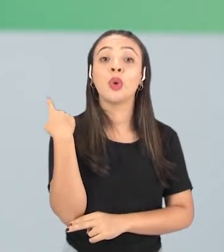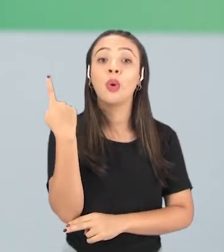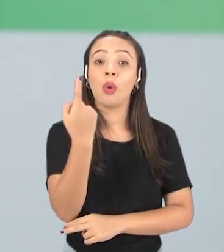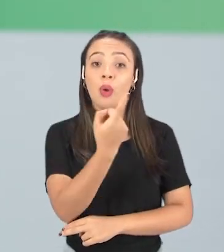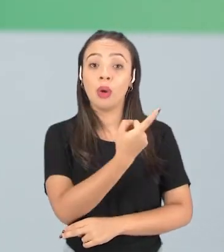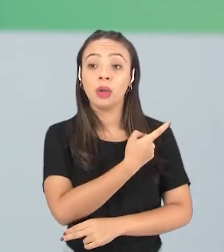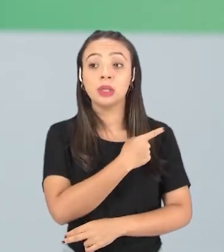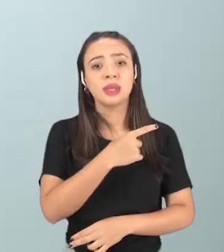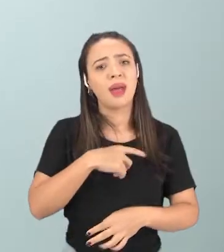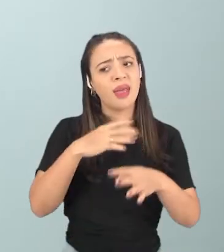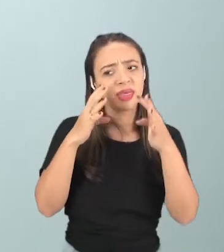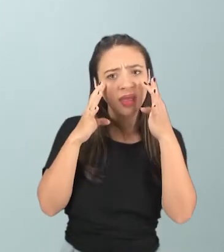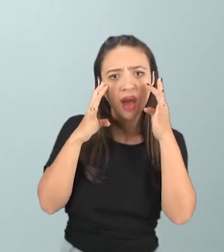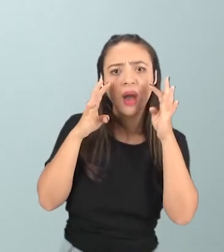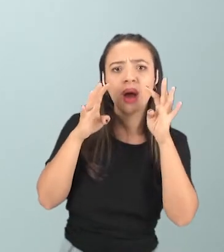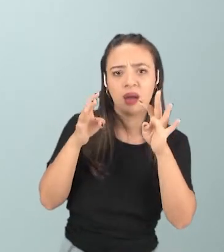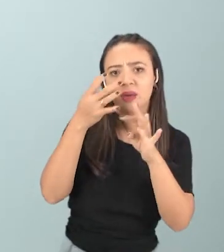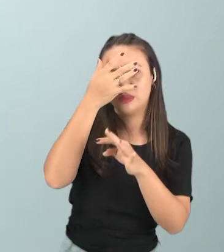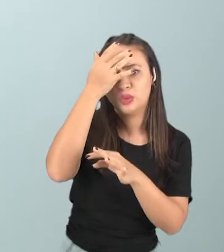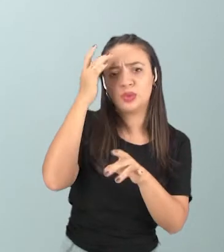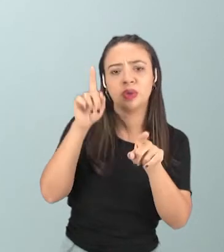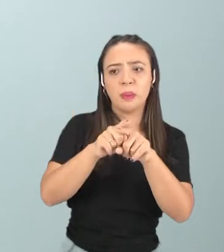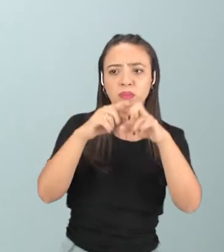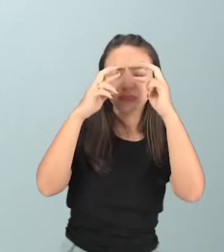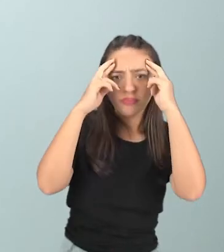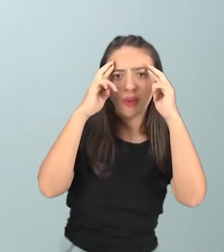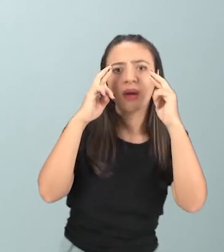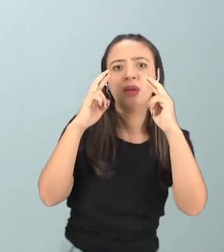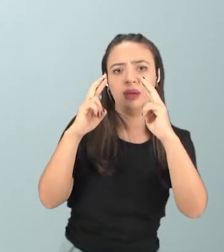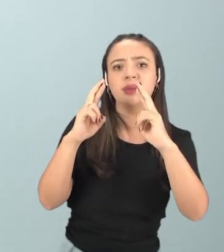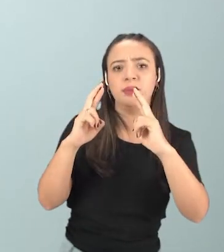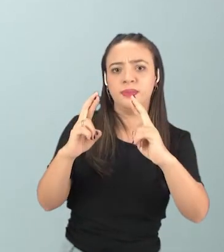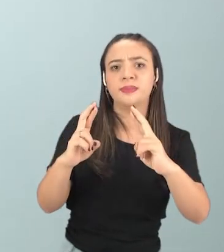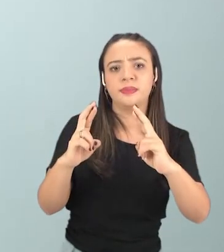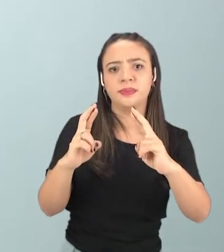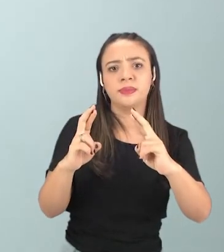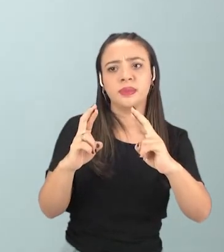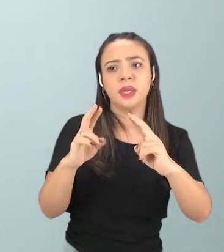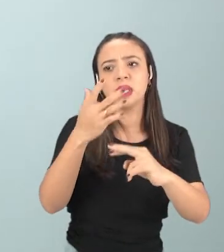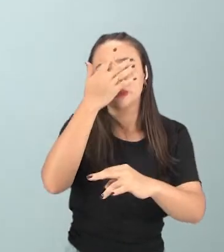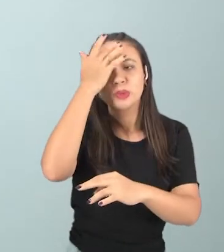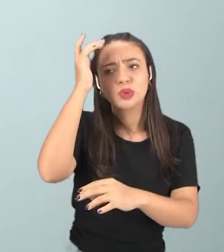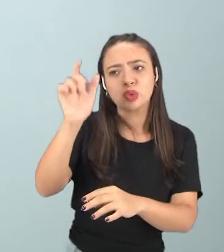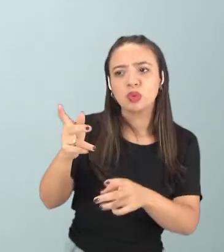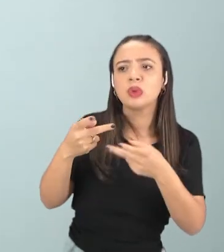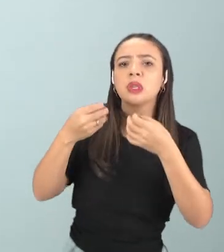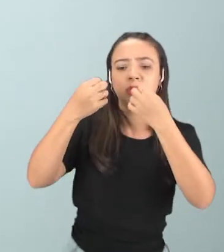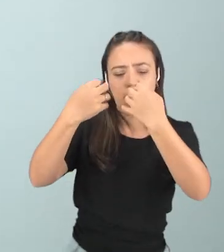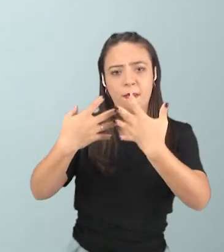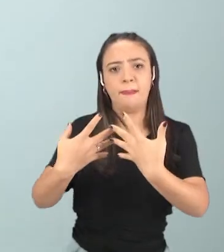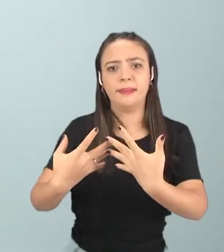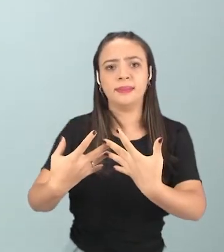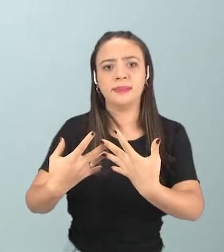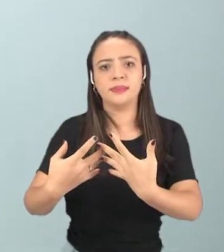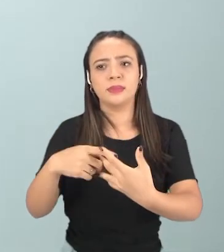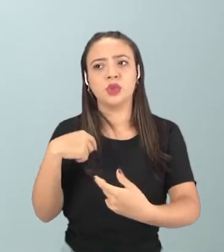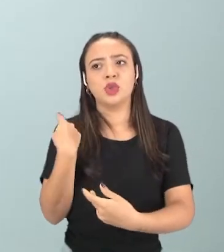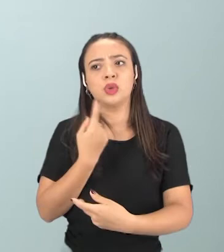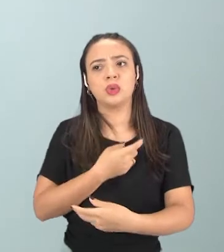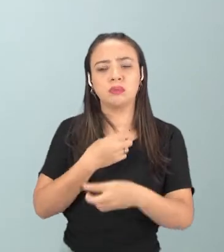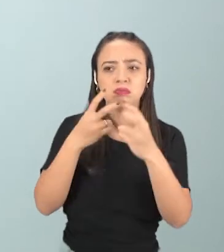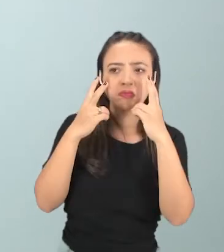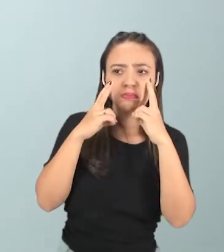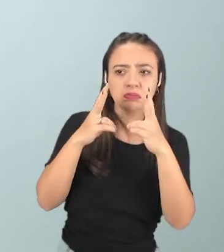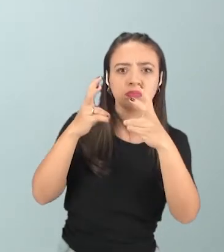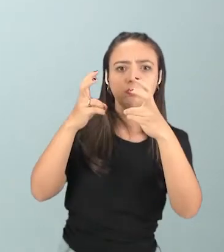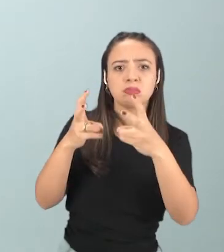tenhamos ouvido atento, que nós saibamos respeitar o que dizem essas pessoas, saibamos escutar muitas vezes